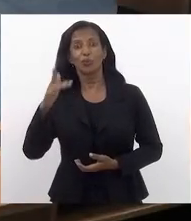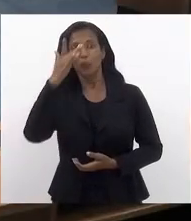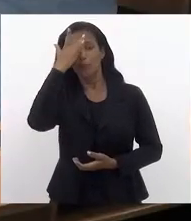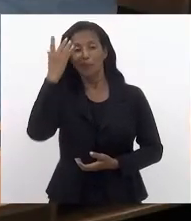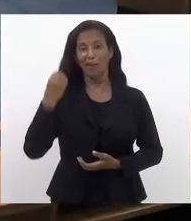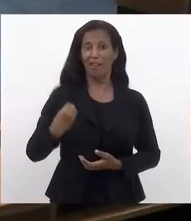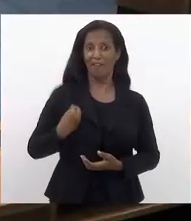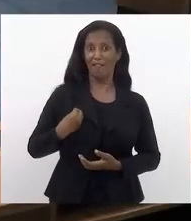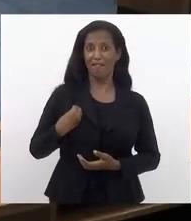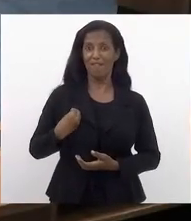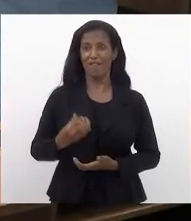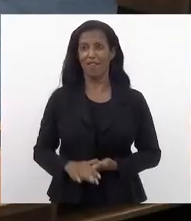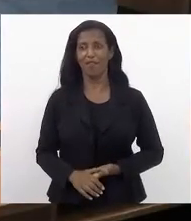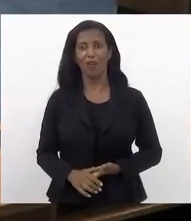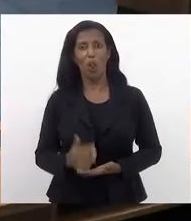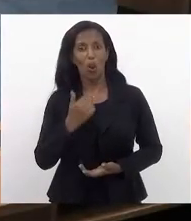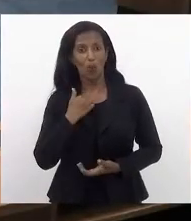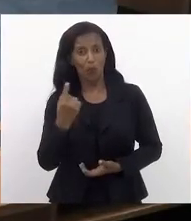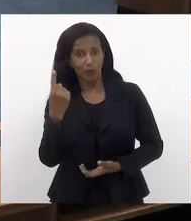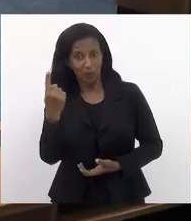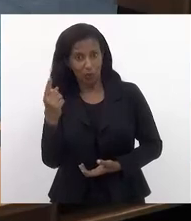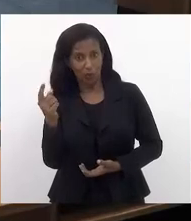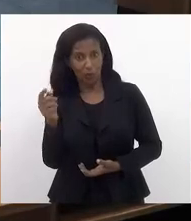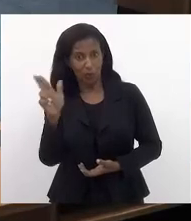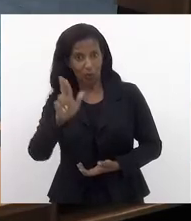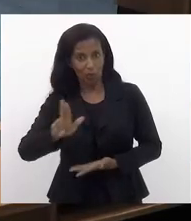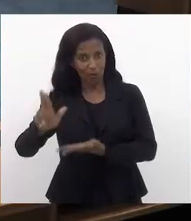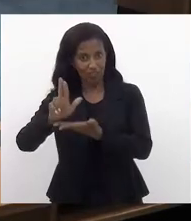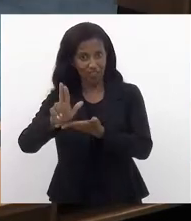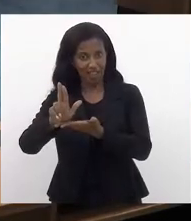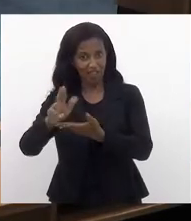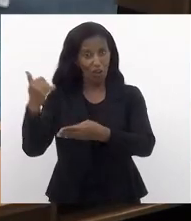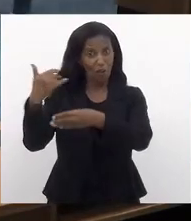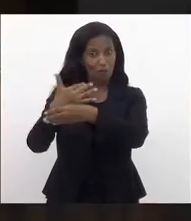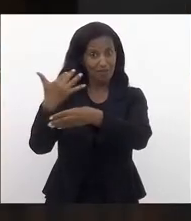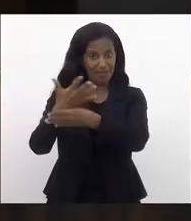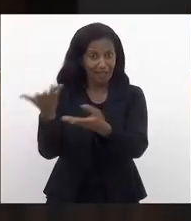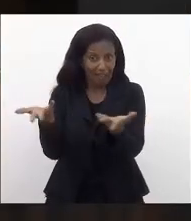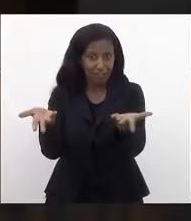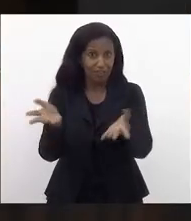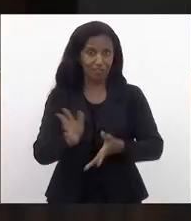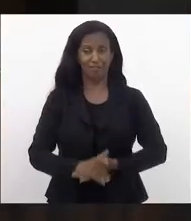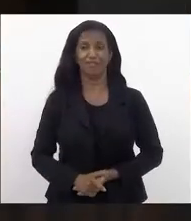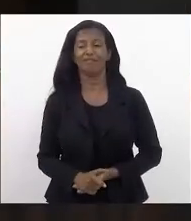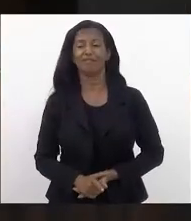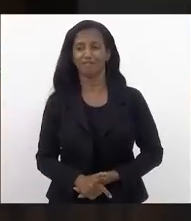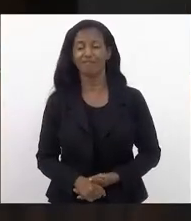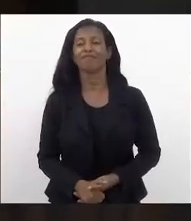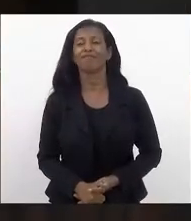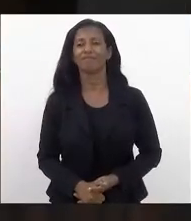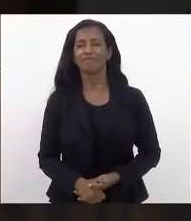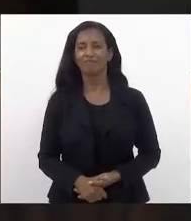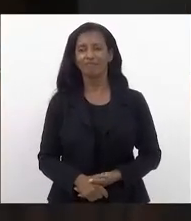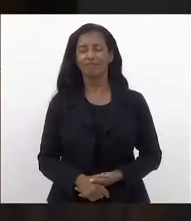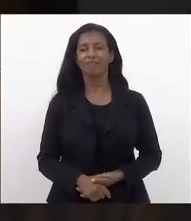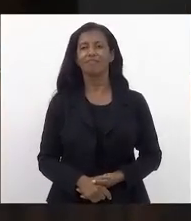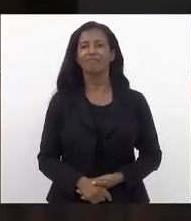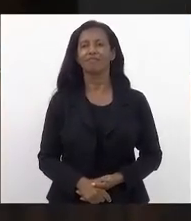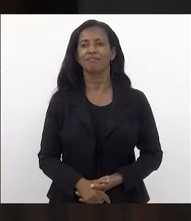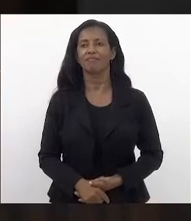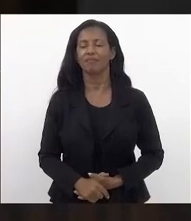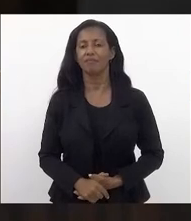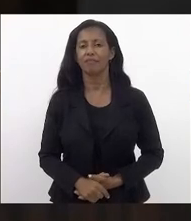habitantes a gente não pode ter uma universidade da Zona Oeste é uma cidade na verdade dentro de outra cidade é uma cidade